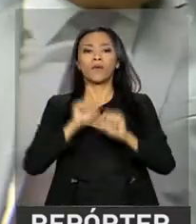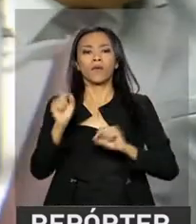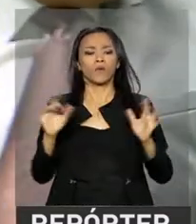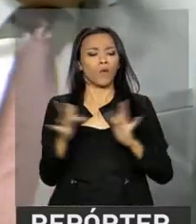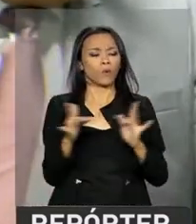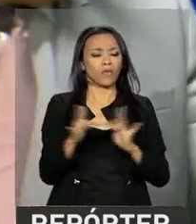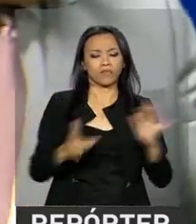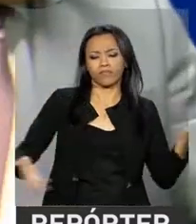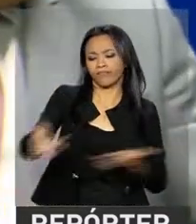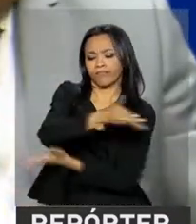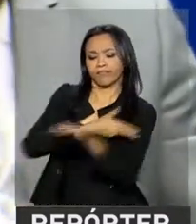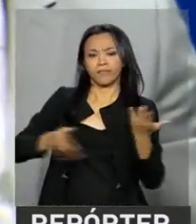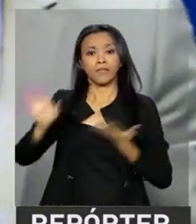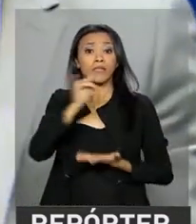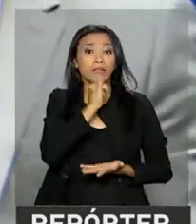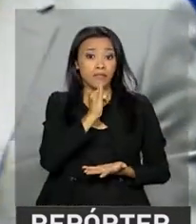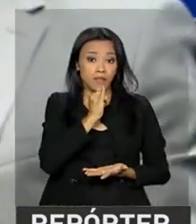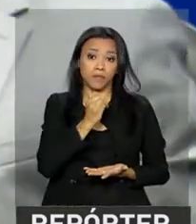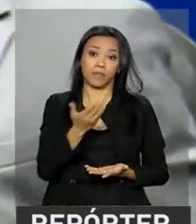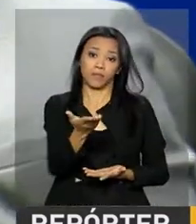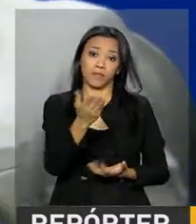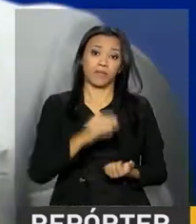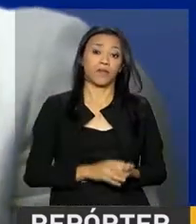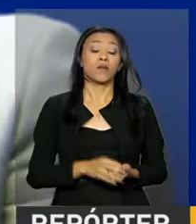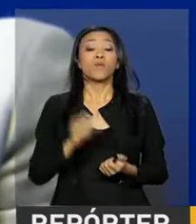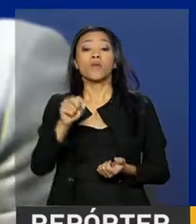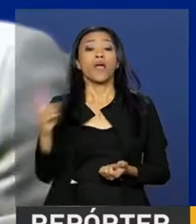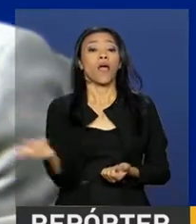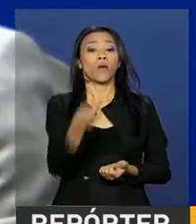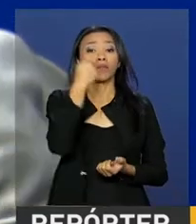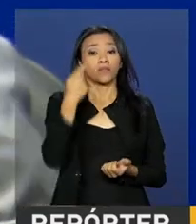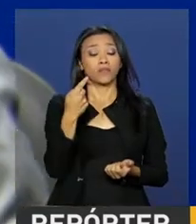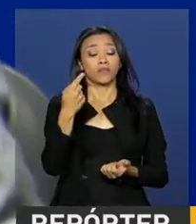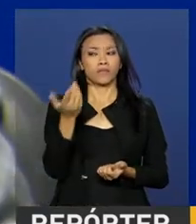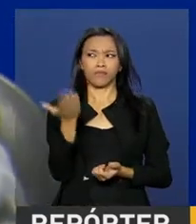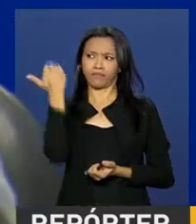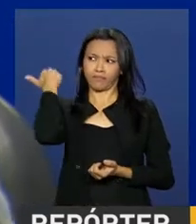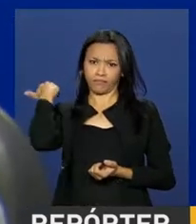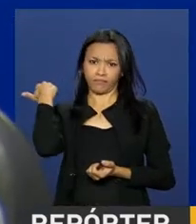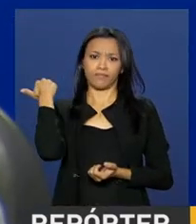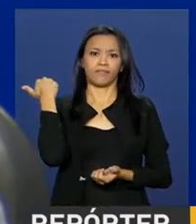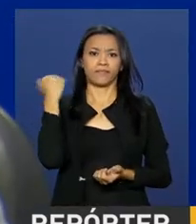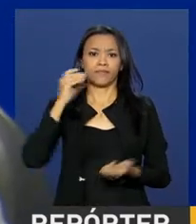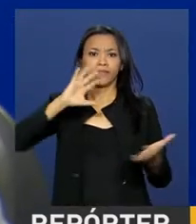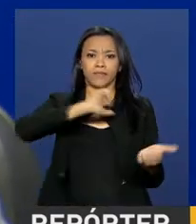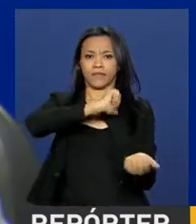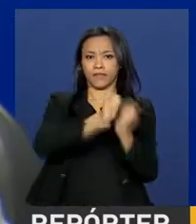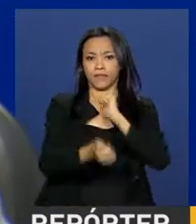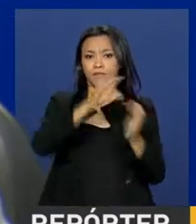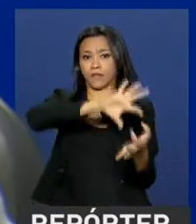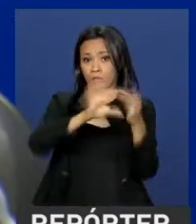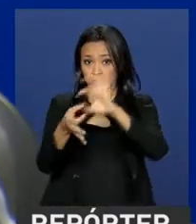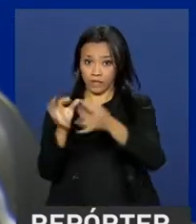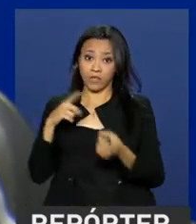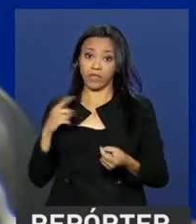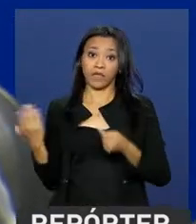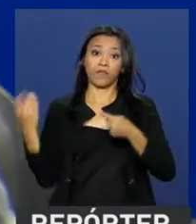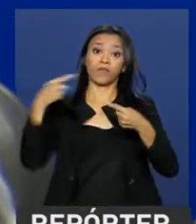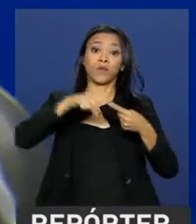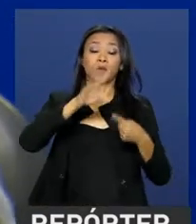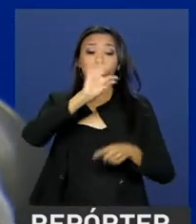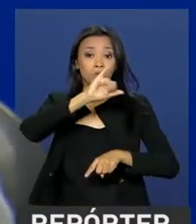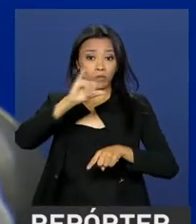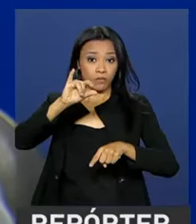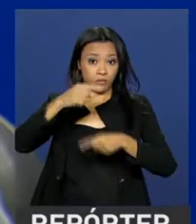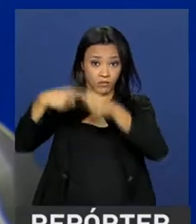vamos a um exemplo do que aconteceu nas olimpíadas as olimpíadas nós fizemos o governo municipal